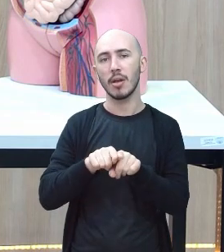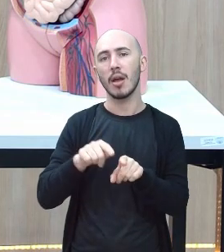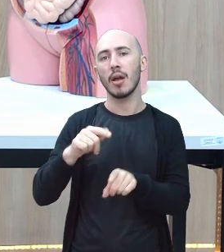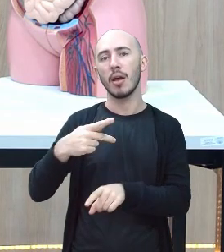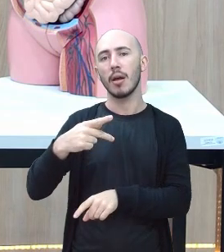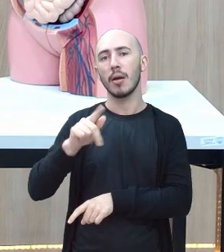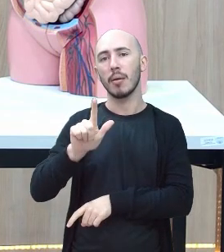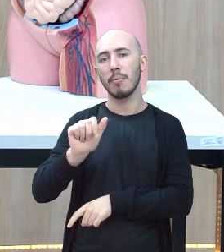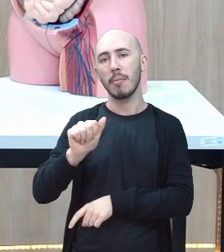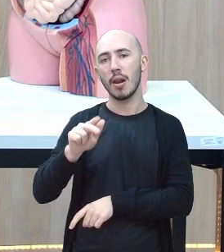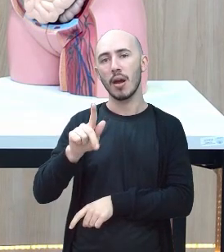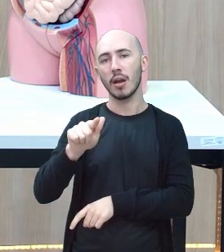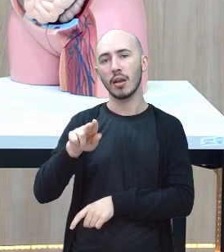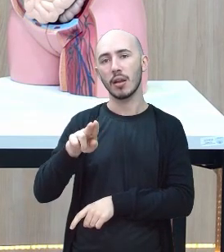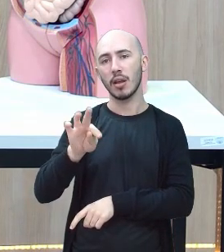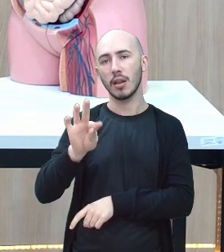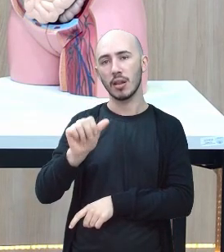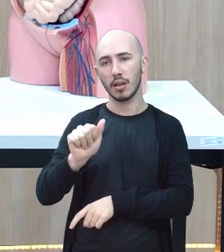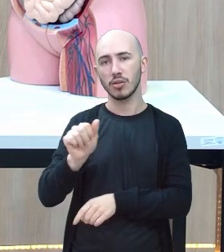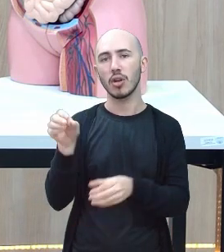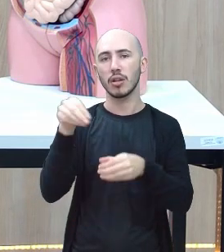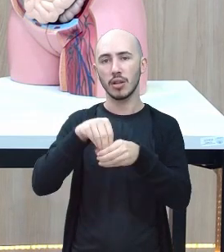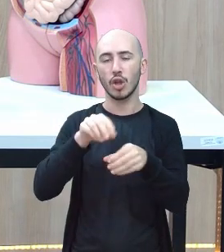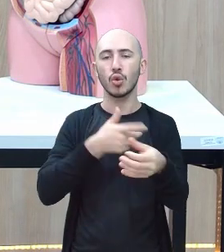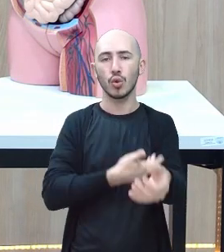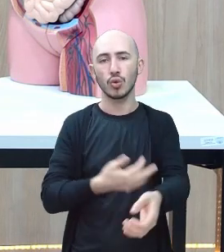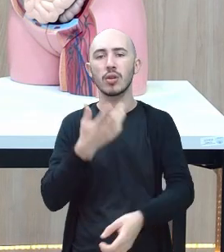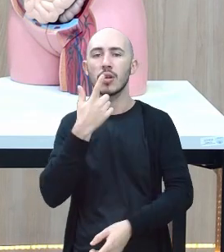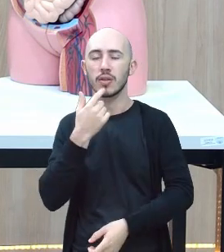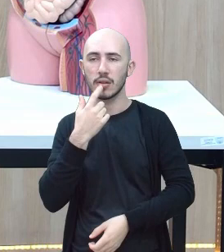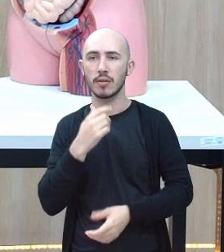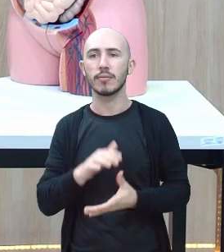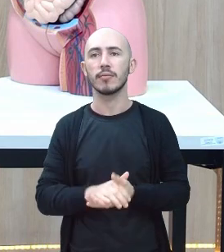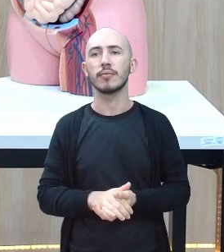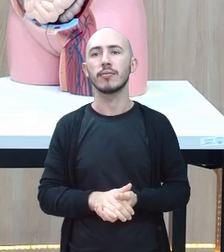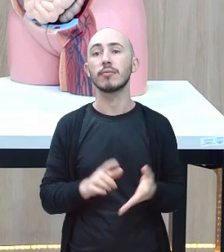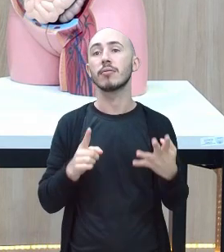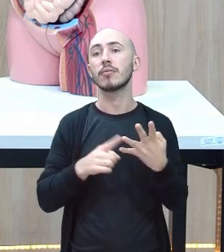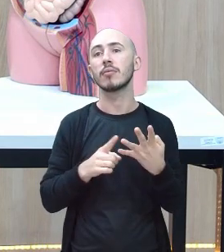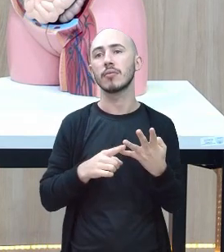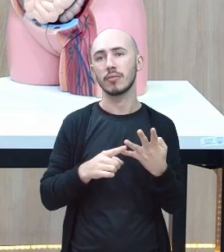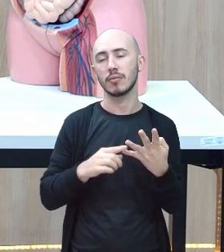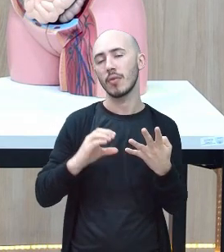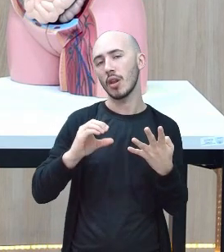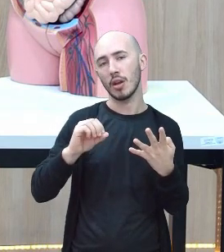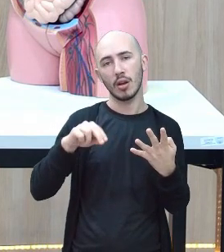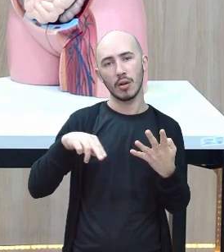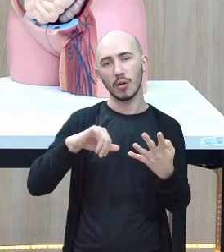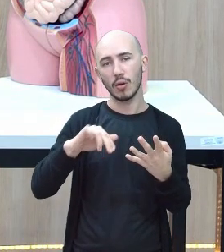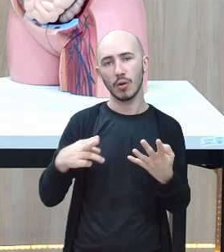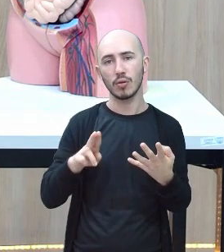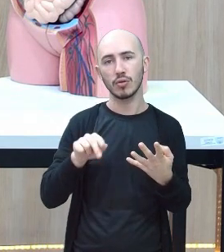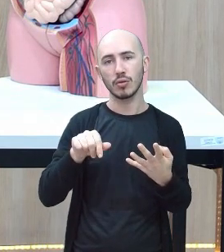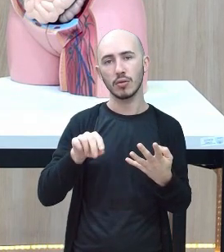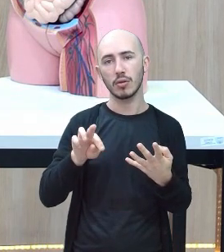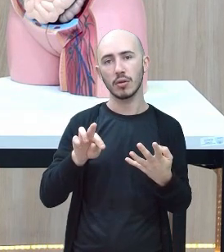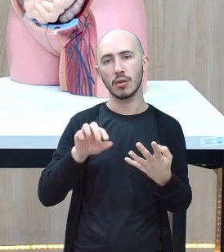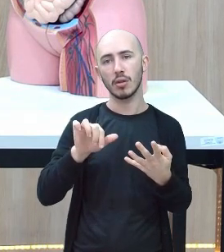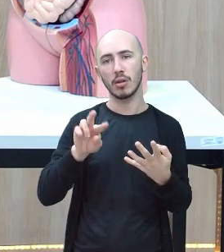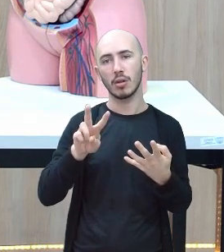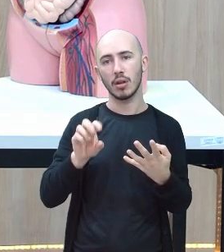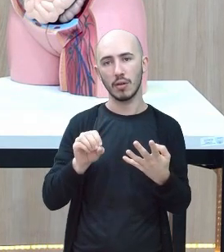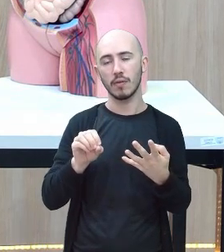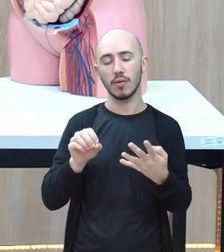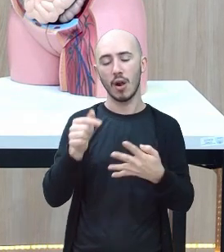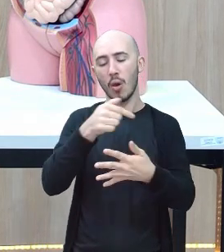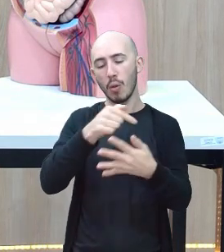tecido conjuntivo, propriamente dito, que está presente em todo o nosso organismo. Bem interessante, não? Então, ele é